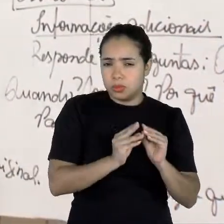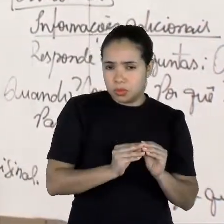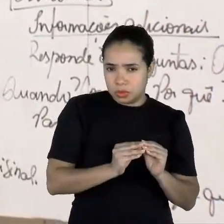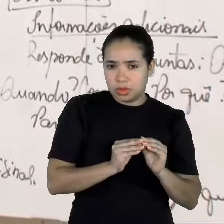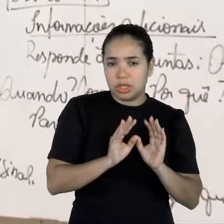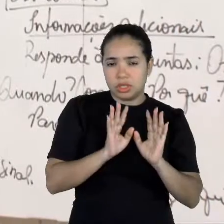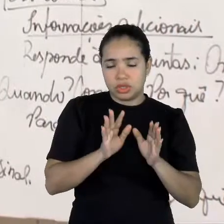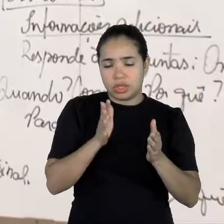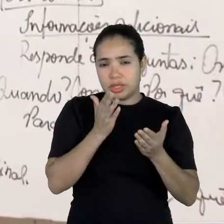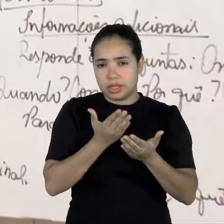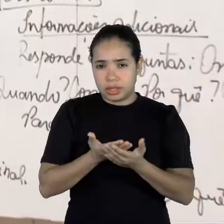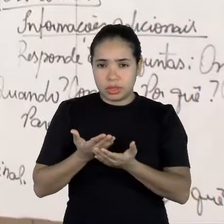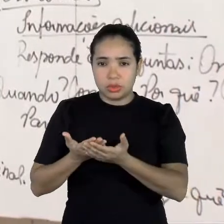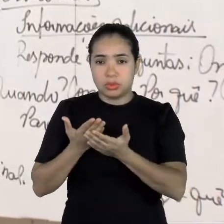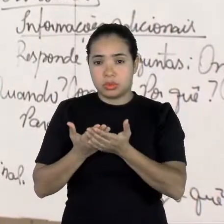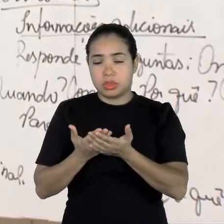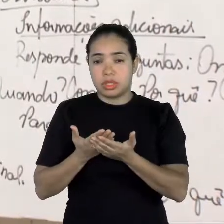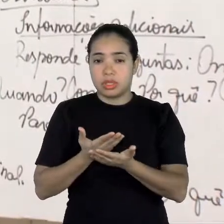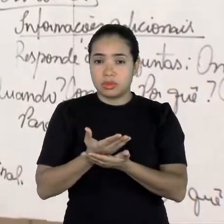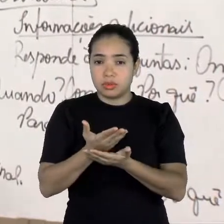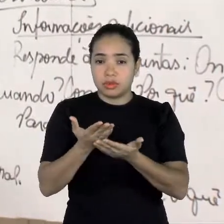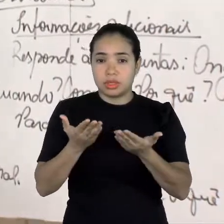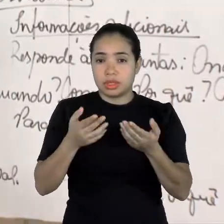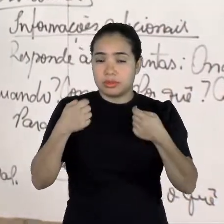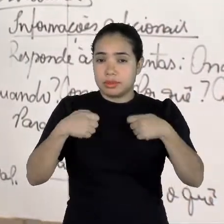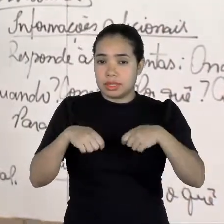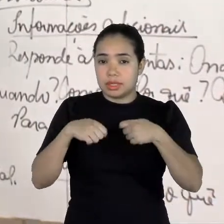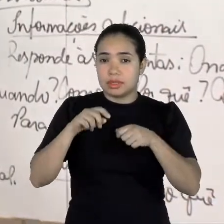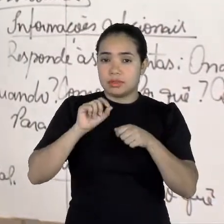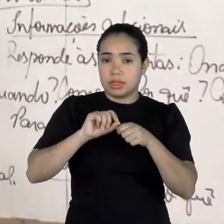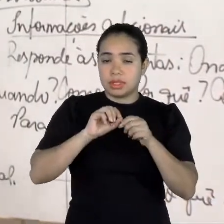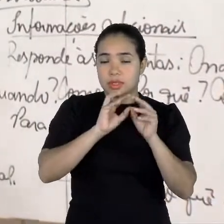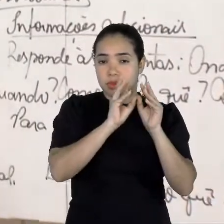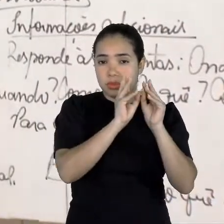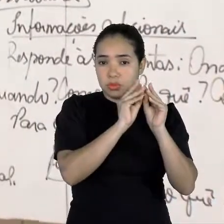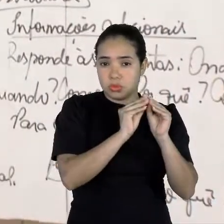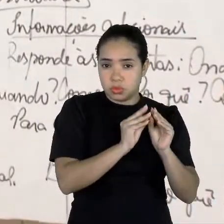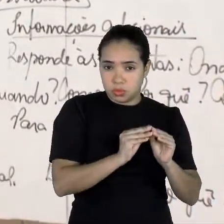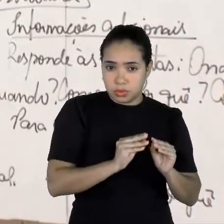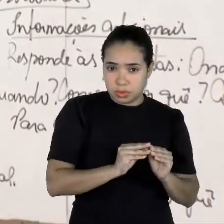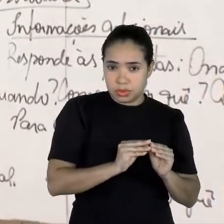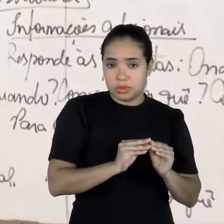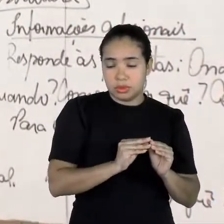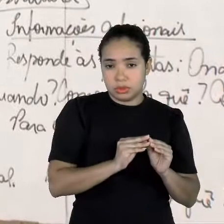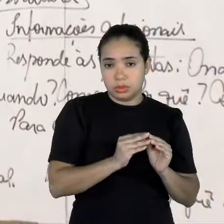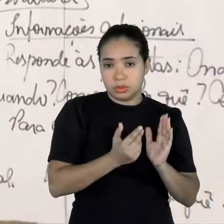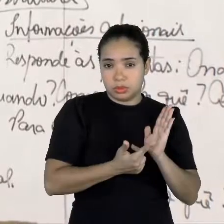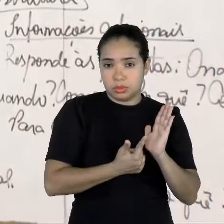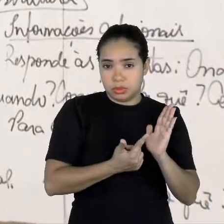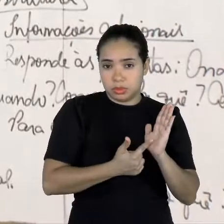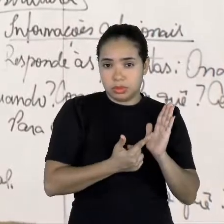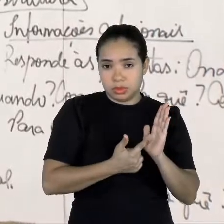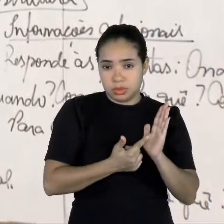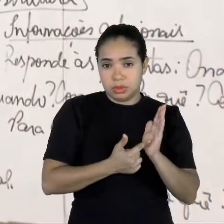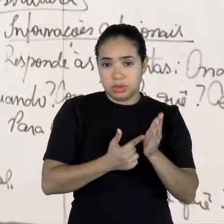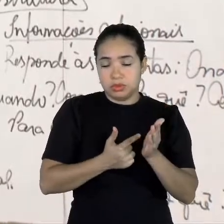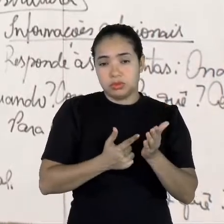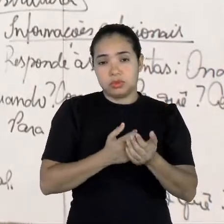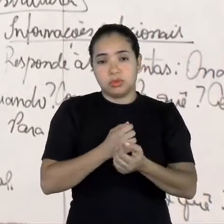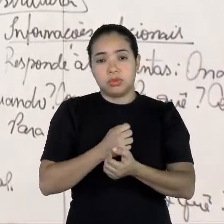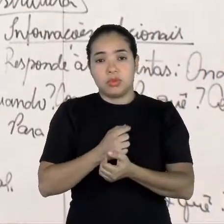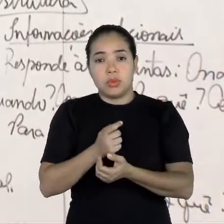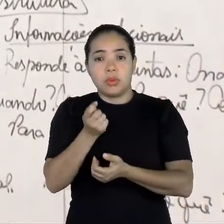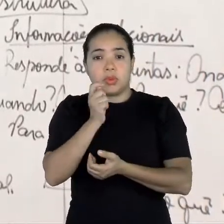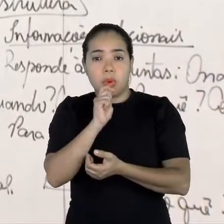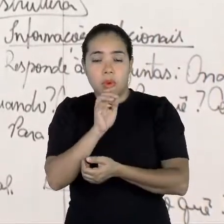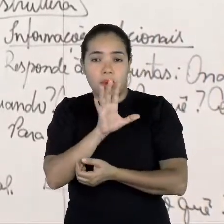já estudamos e que vocês vão precisar fazer o resumo dessa obra, tá? A Droga do Amor, de Pedro Bandeira.